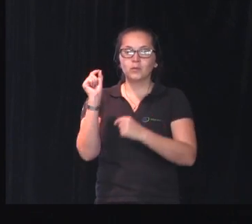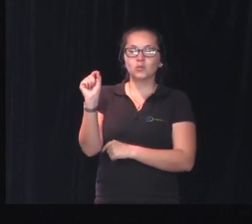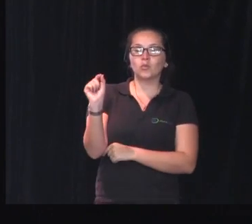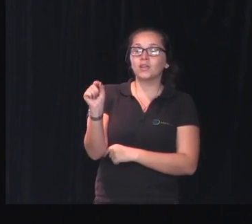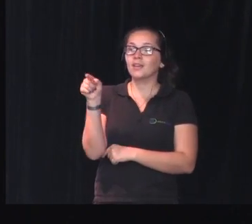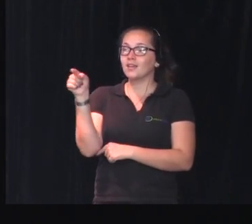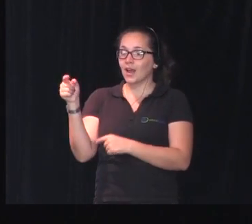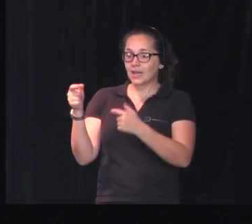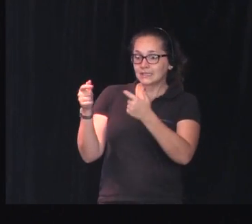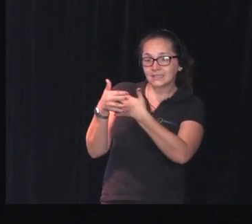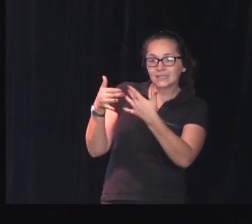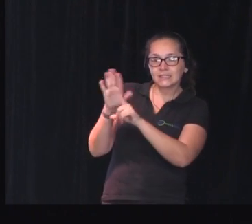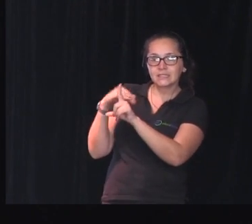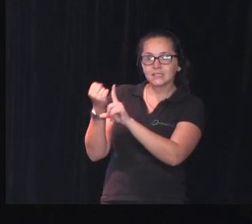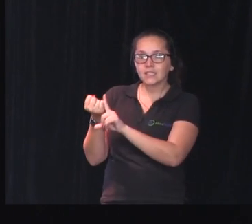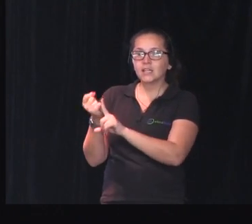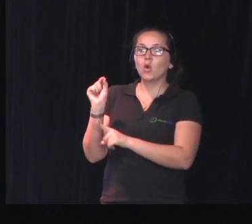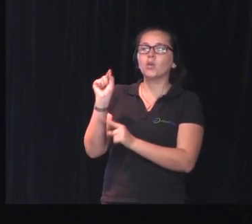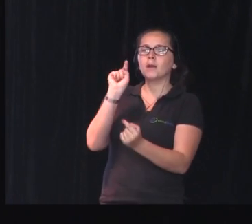a cidadania o identifica como